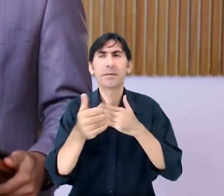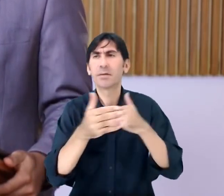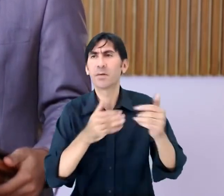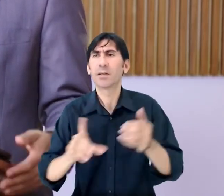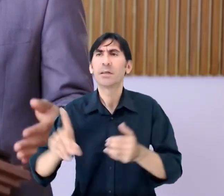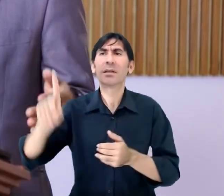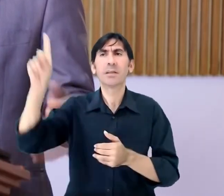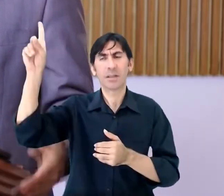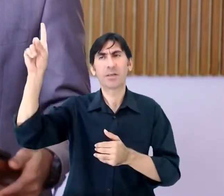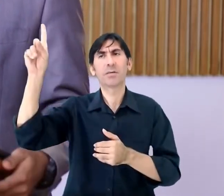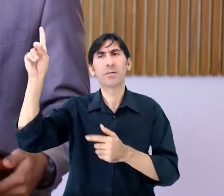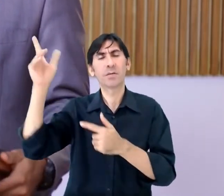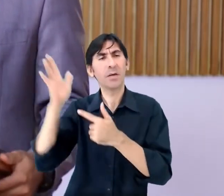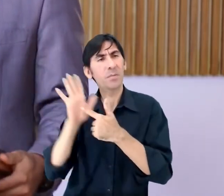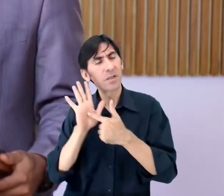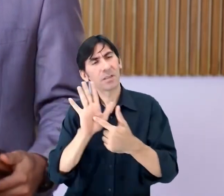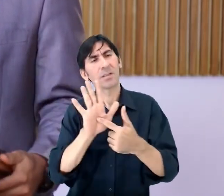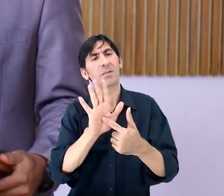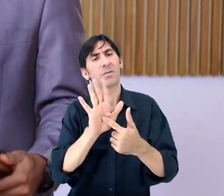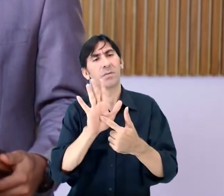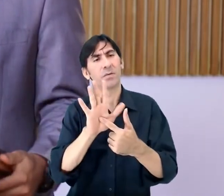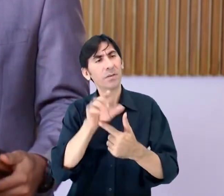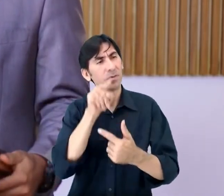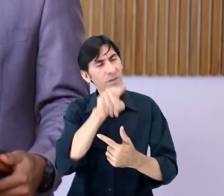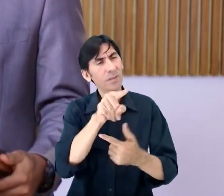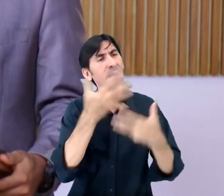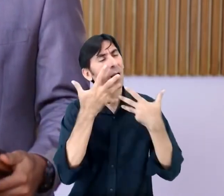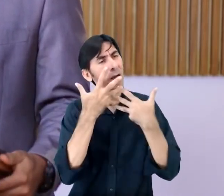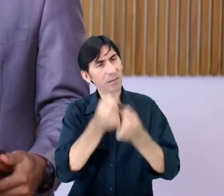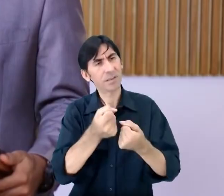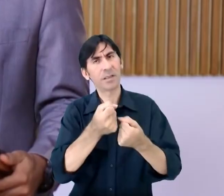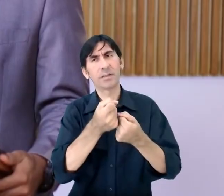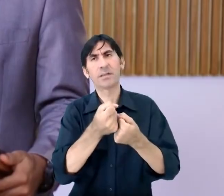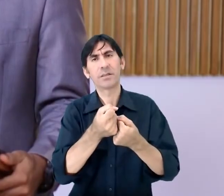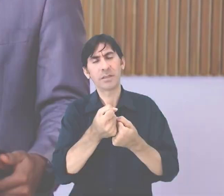nesse trabalho, que Deus continue nos abençoando nesse trabalho. É o meu